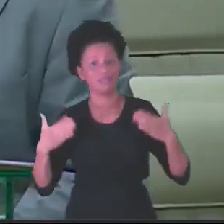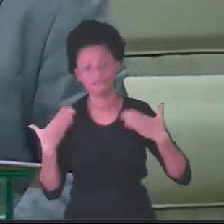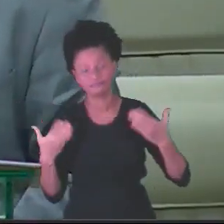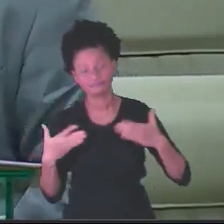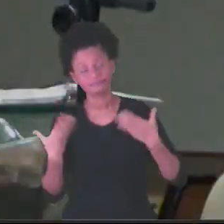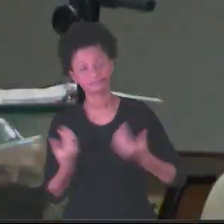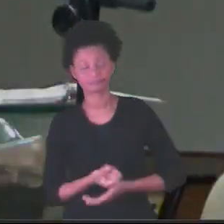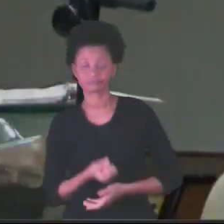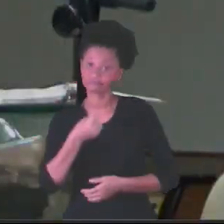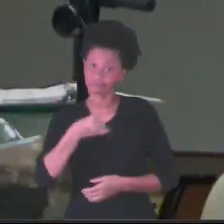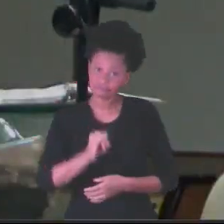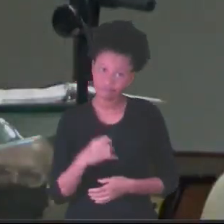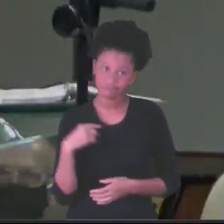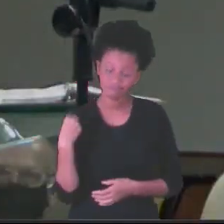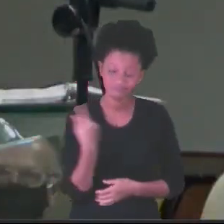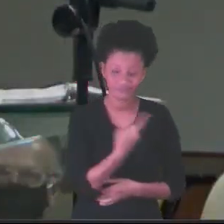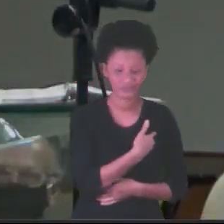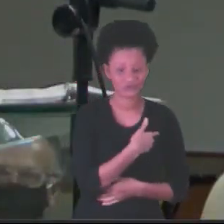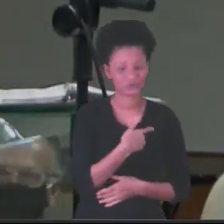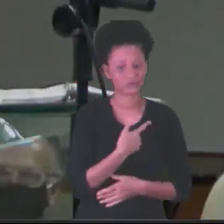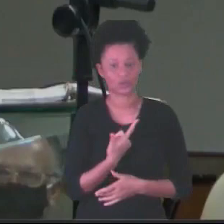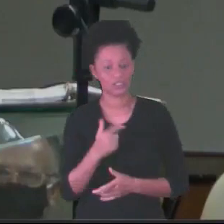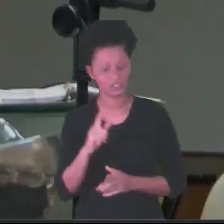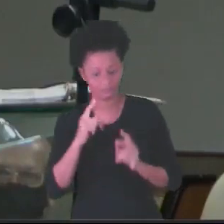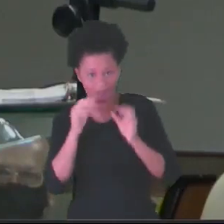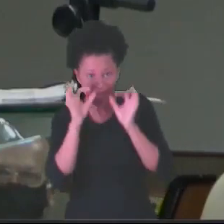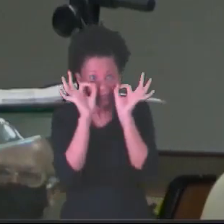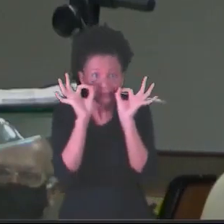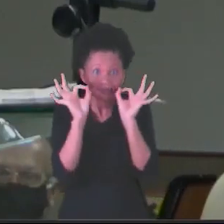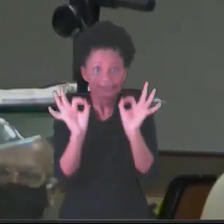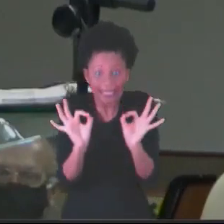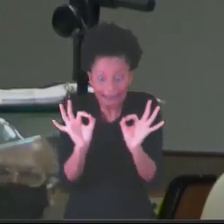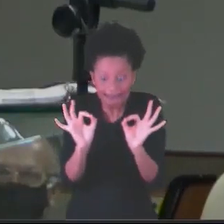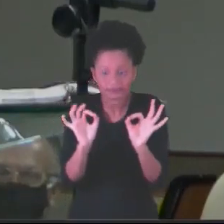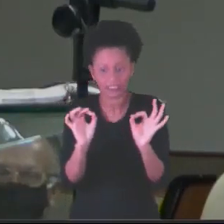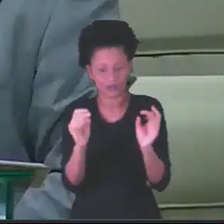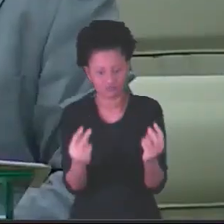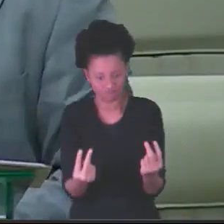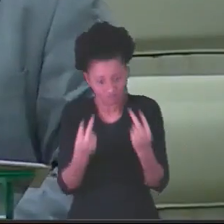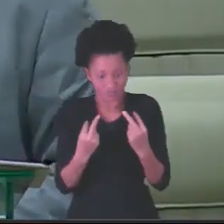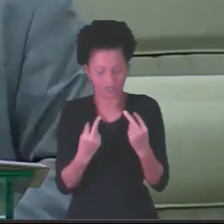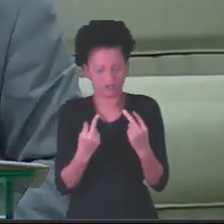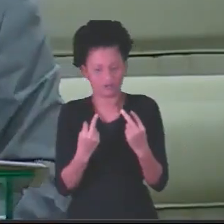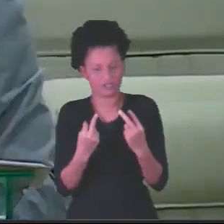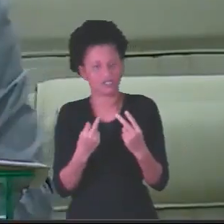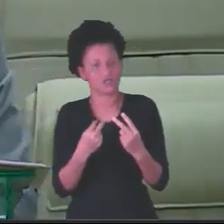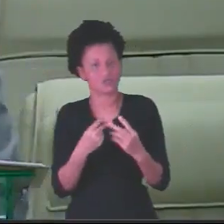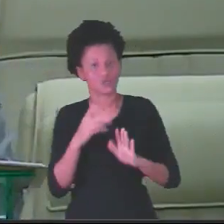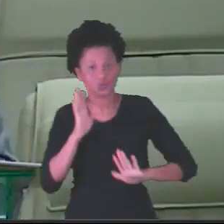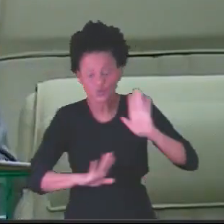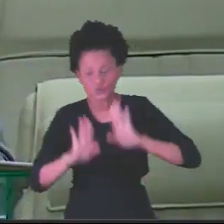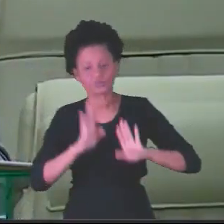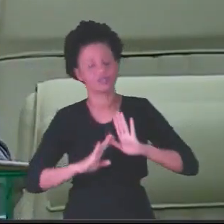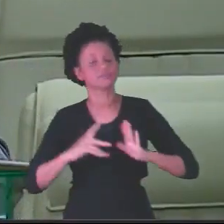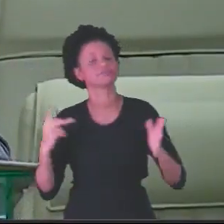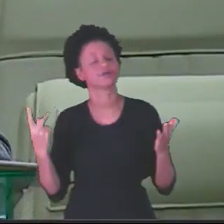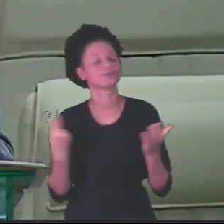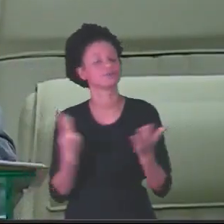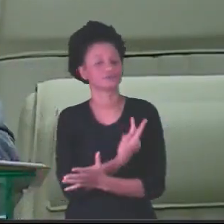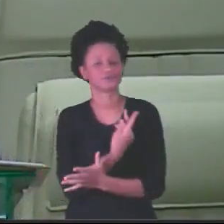e esse nós nos descuidarmos é a vida termina nos estrangulado